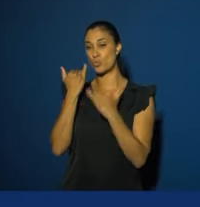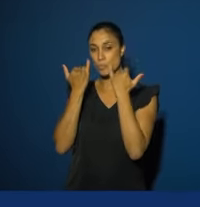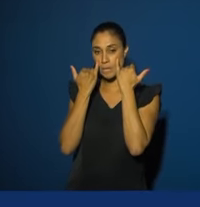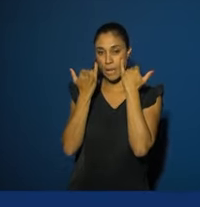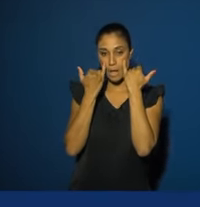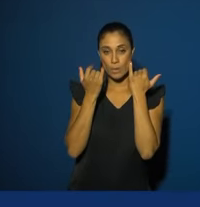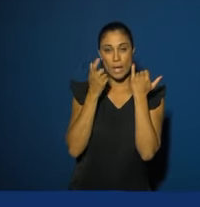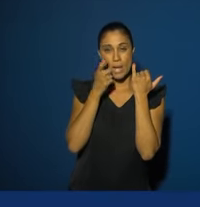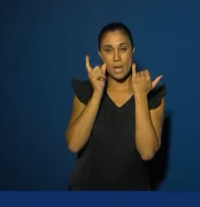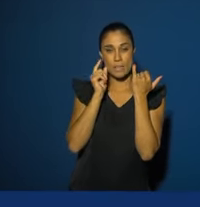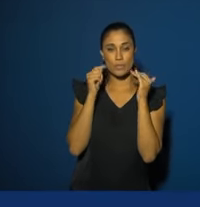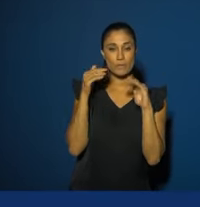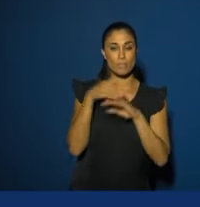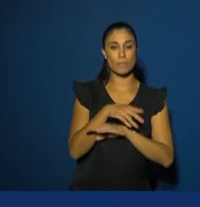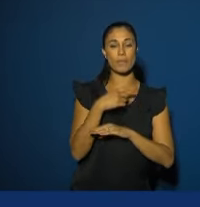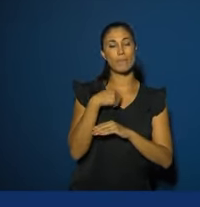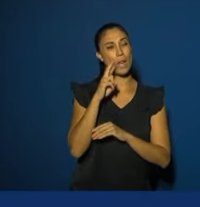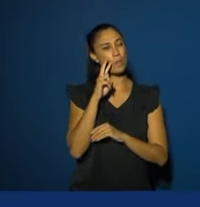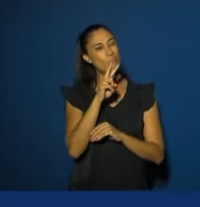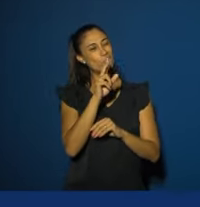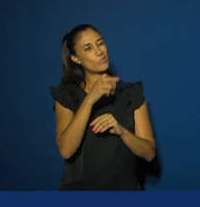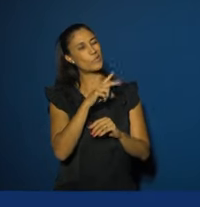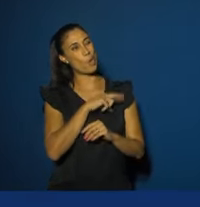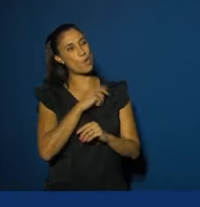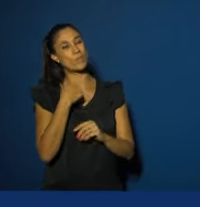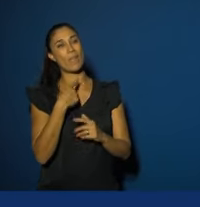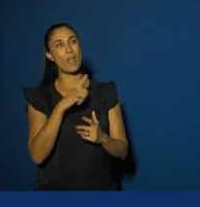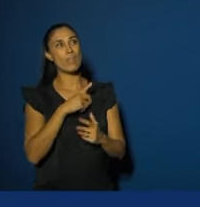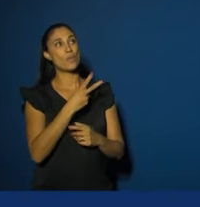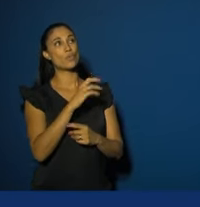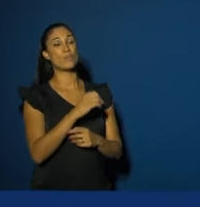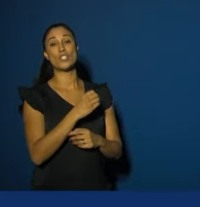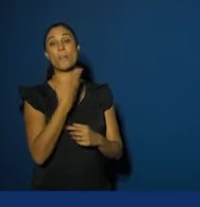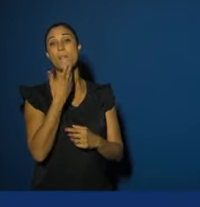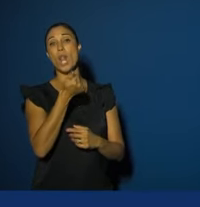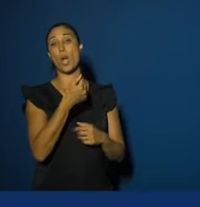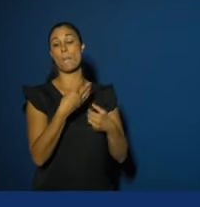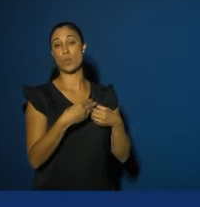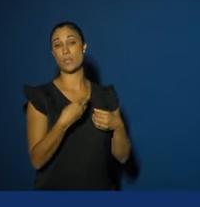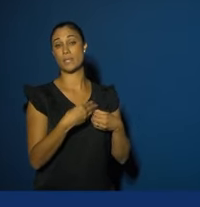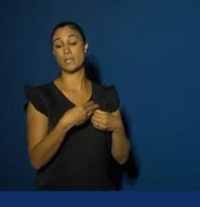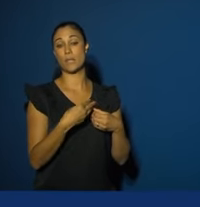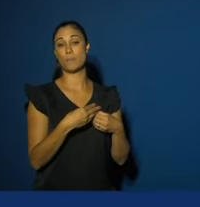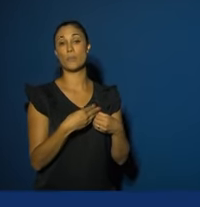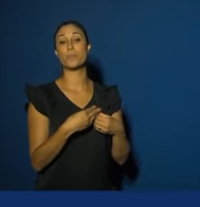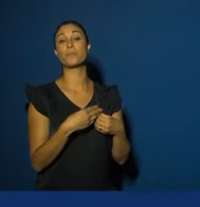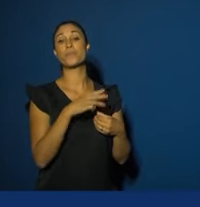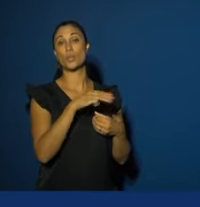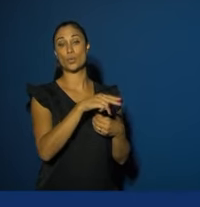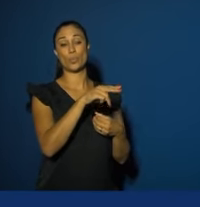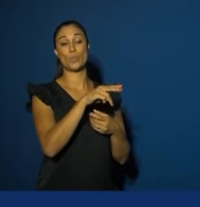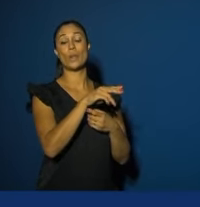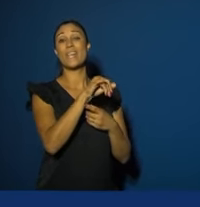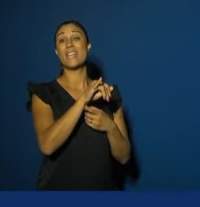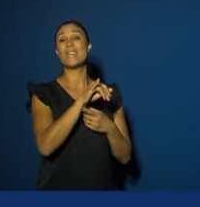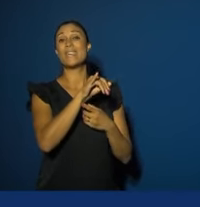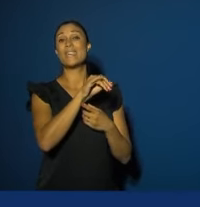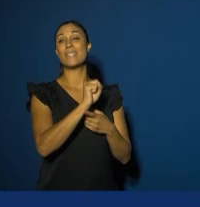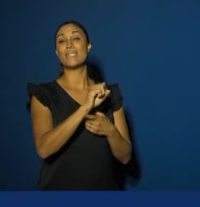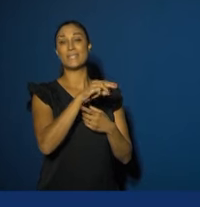disn antes de para cá fala caramba você continua tendo os 20 melhores municípios né do snis continuam sendo